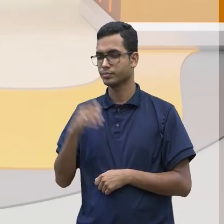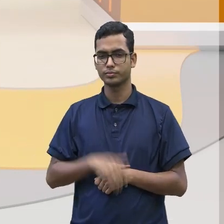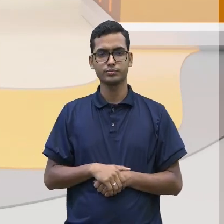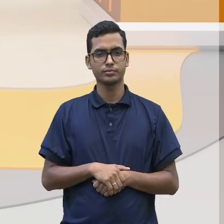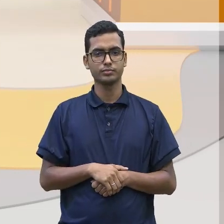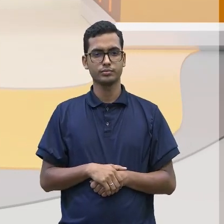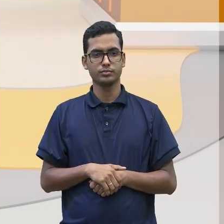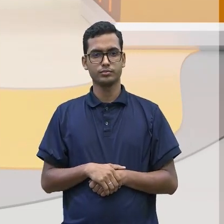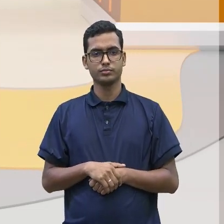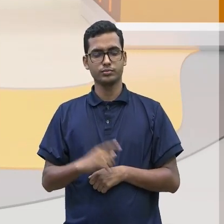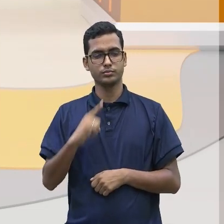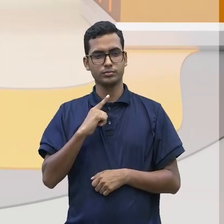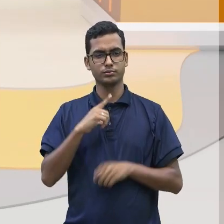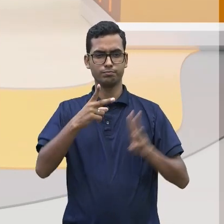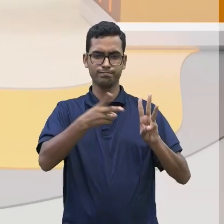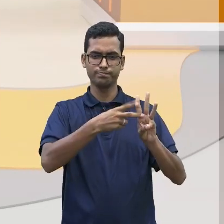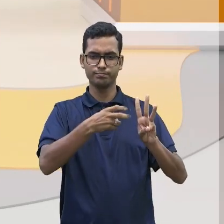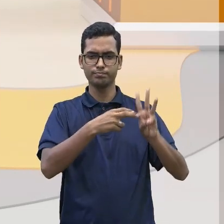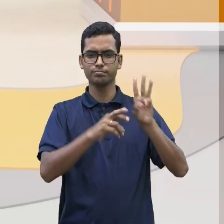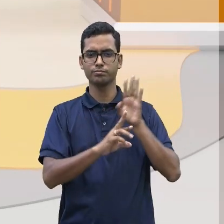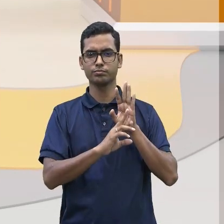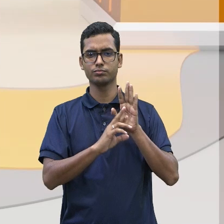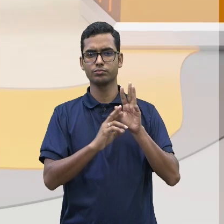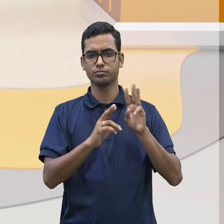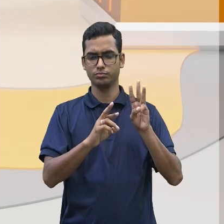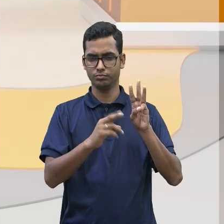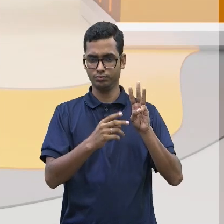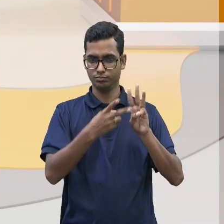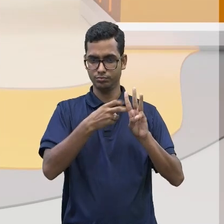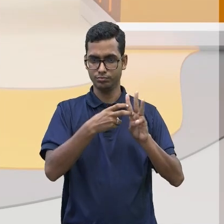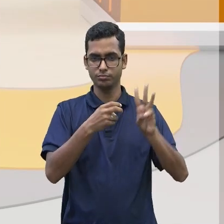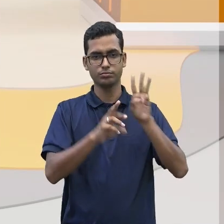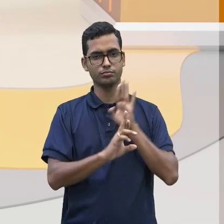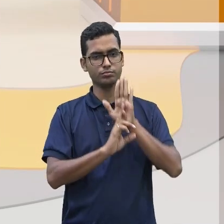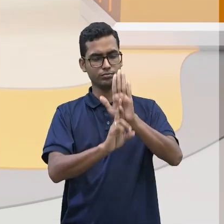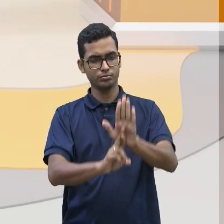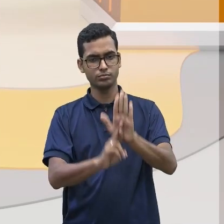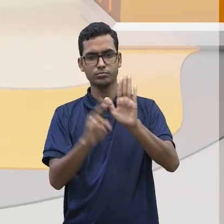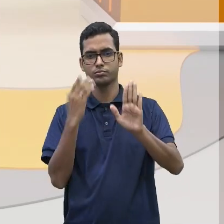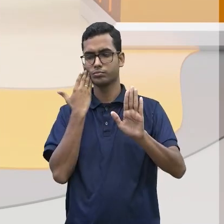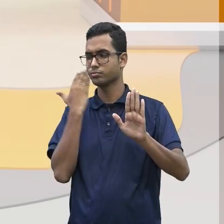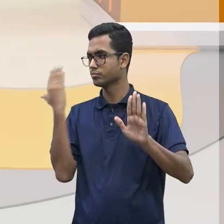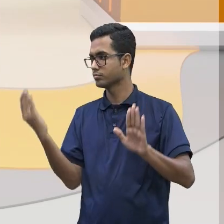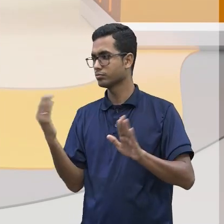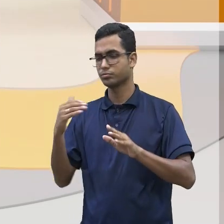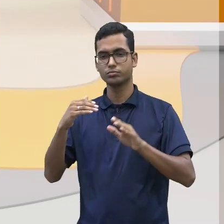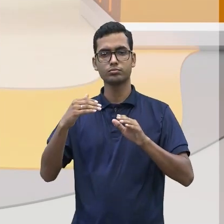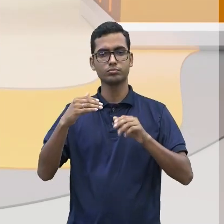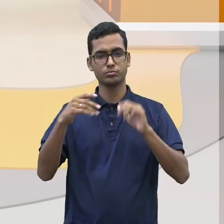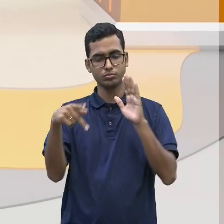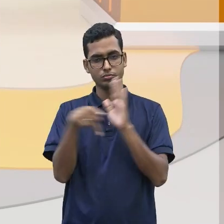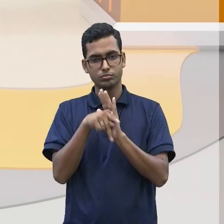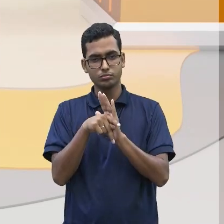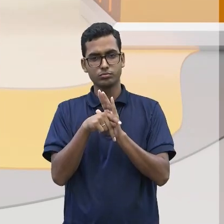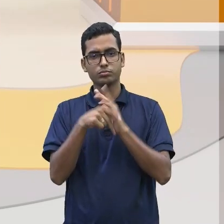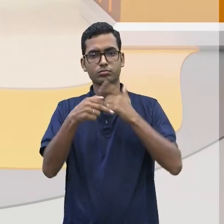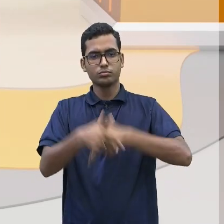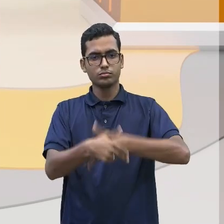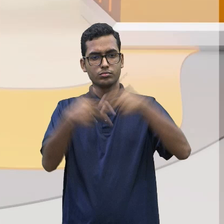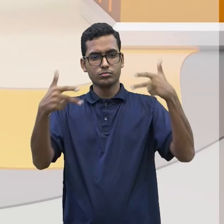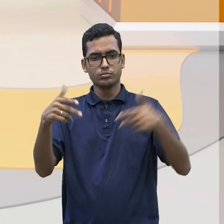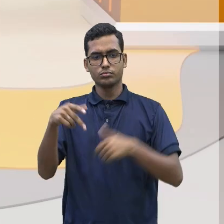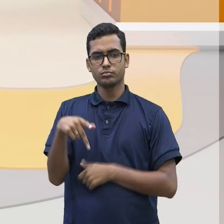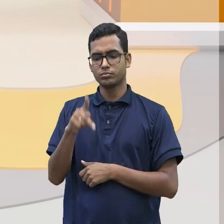nós temos um índio que representa, melhor dizendo, um indígena que representa a etnia Cambeba. Eles habitavam